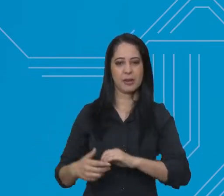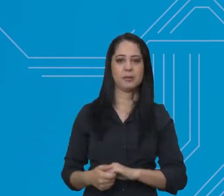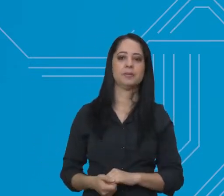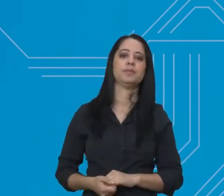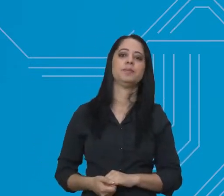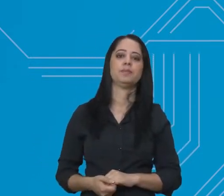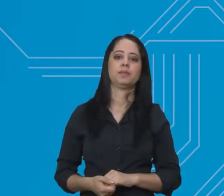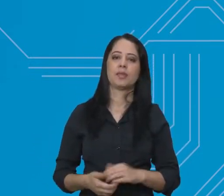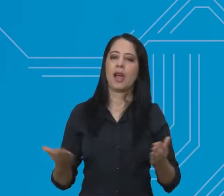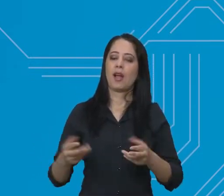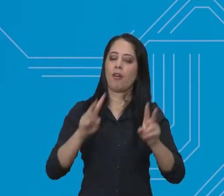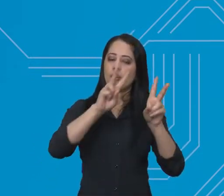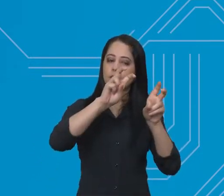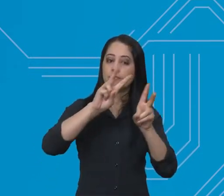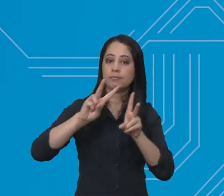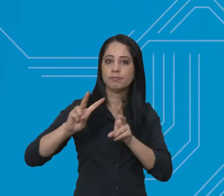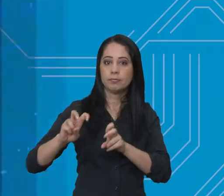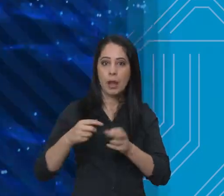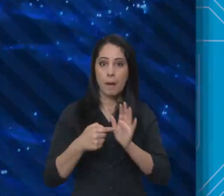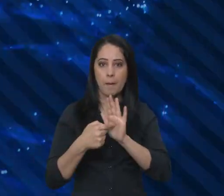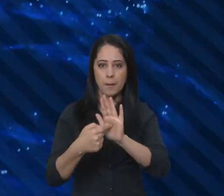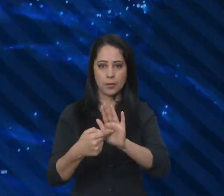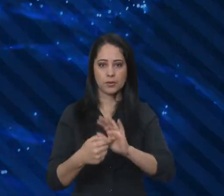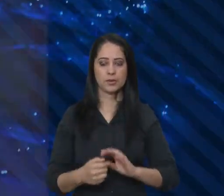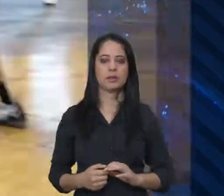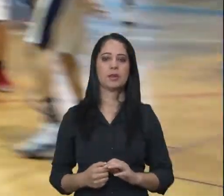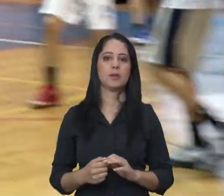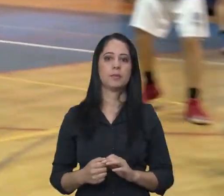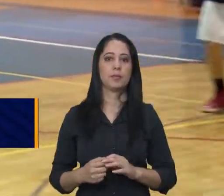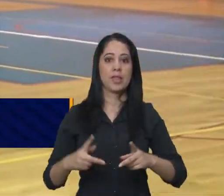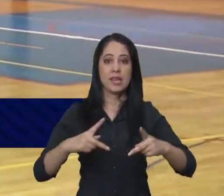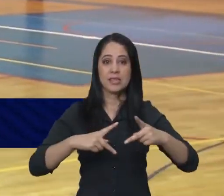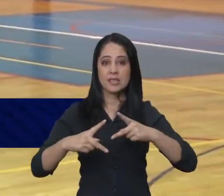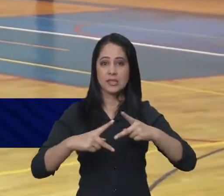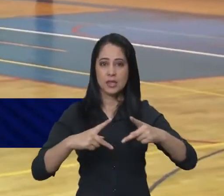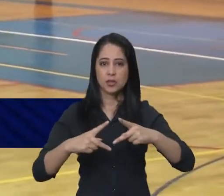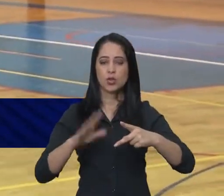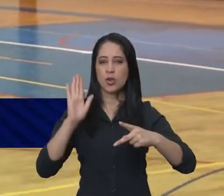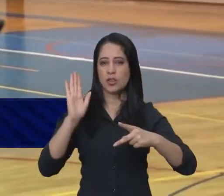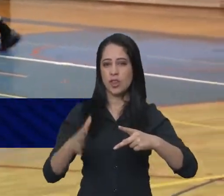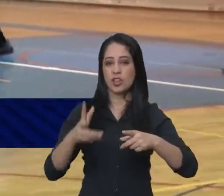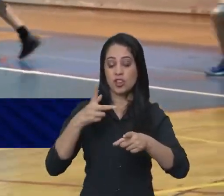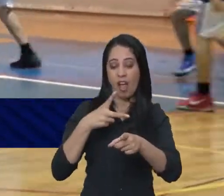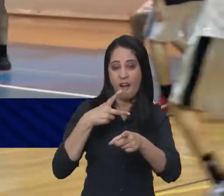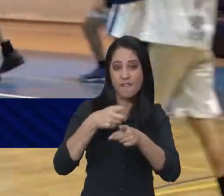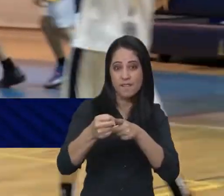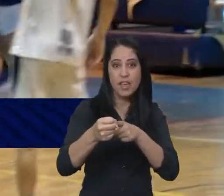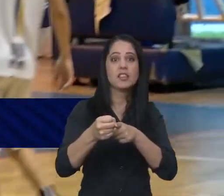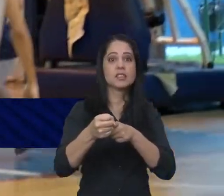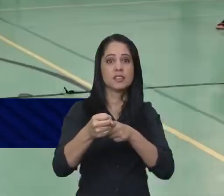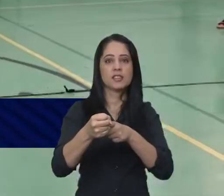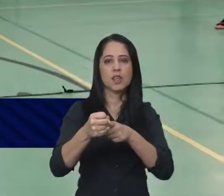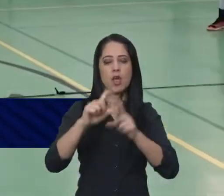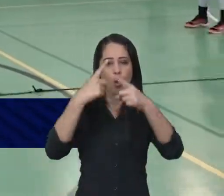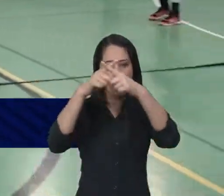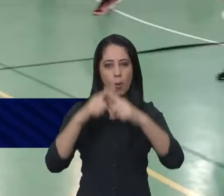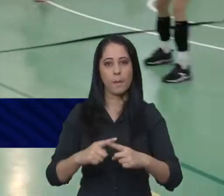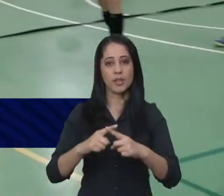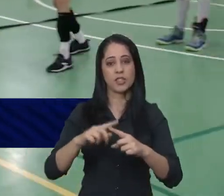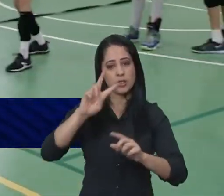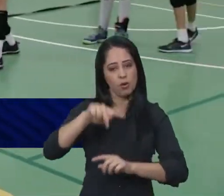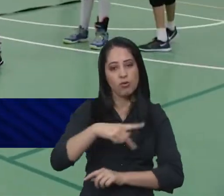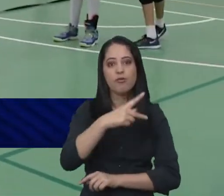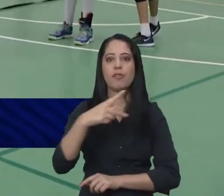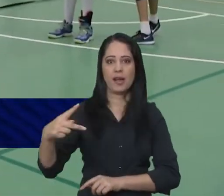cidade. Vamos aos destaques desta edição. São José dos Campos é campeã antecipada dos Jogos Regionais e a nossa